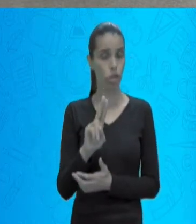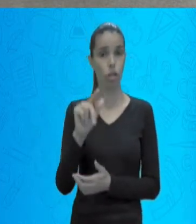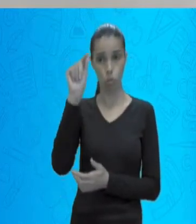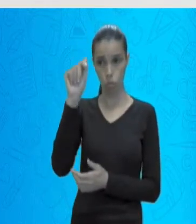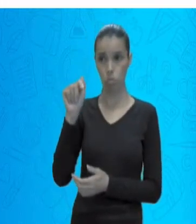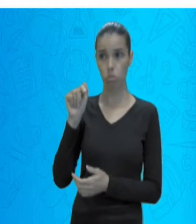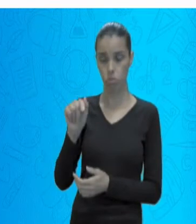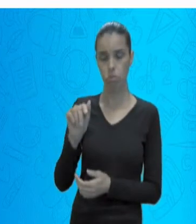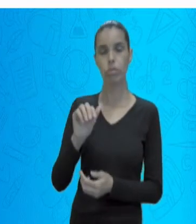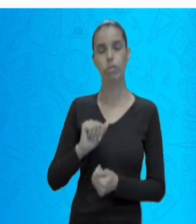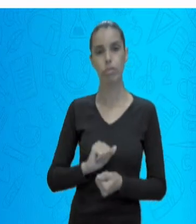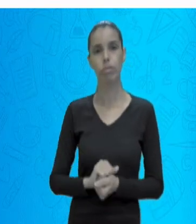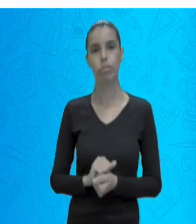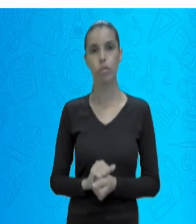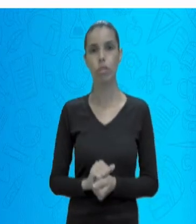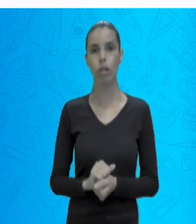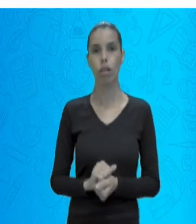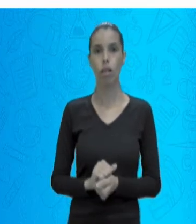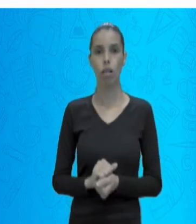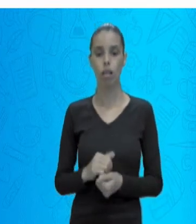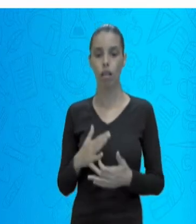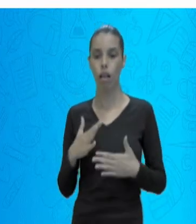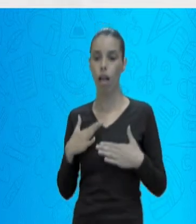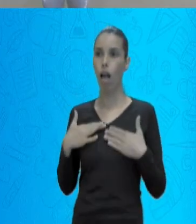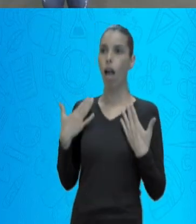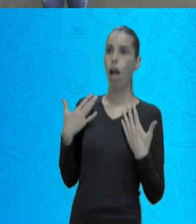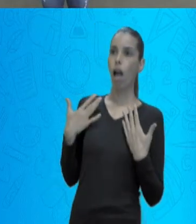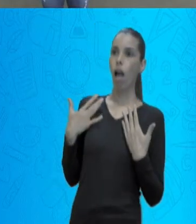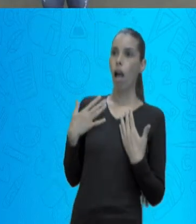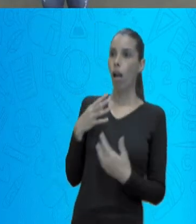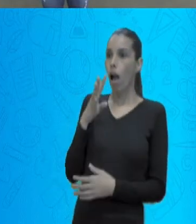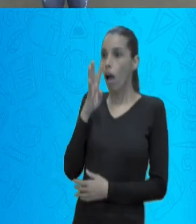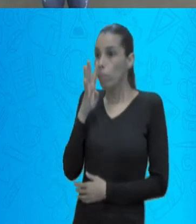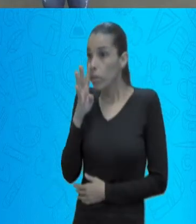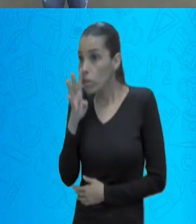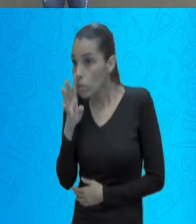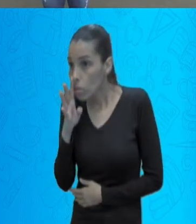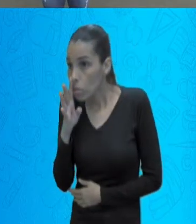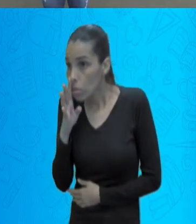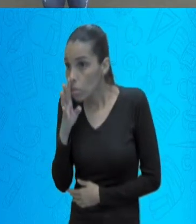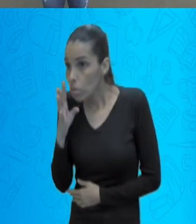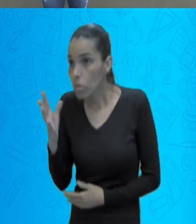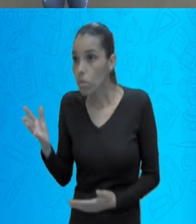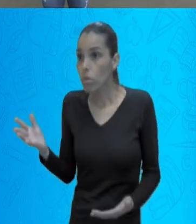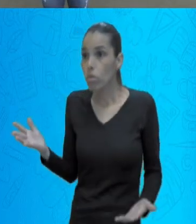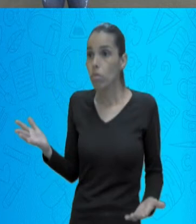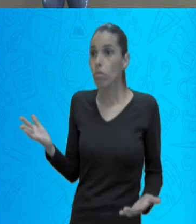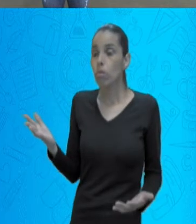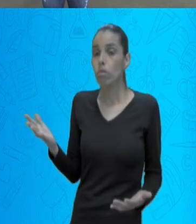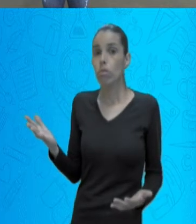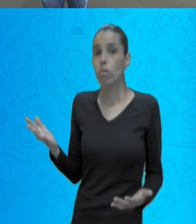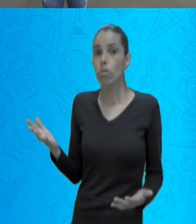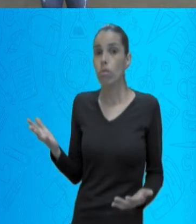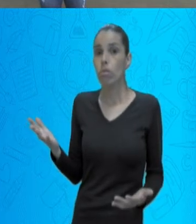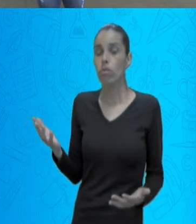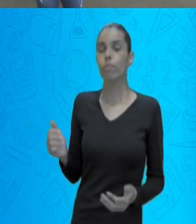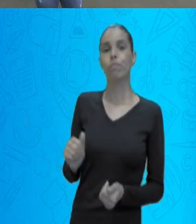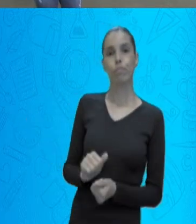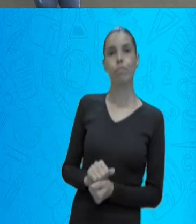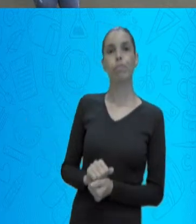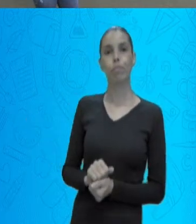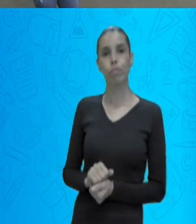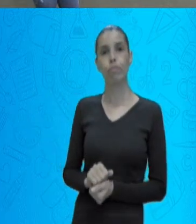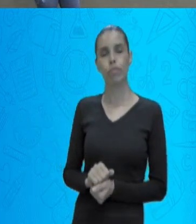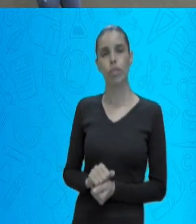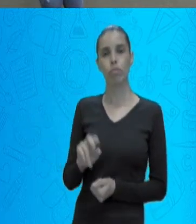exclamação. Olha só essa frase, que horror! Quando a gente fala dessa forma, que horror! Eu usei